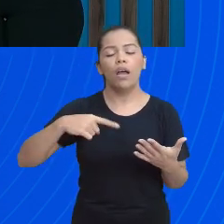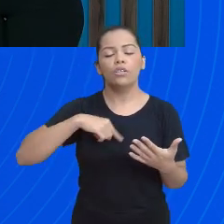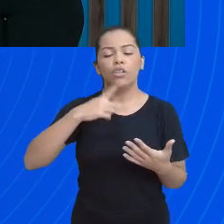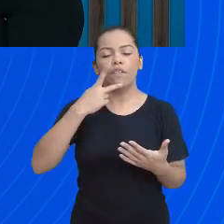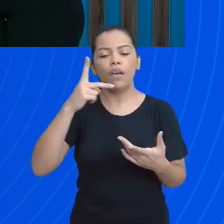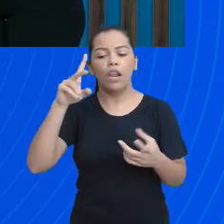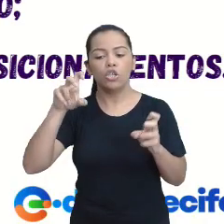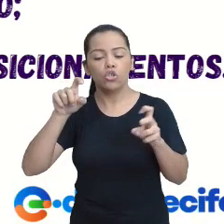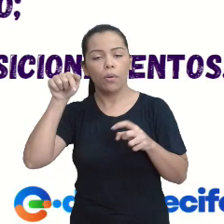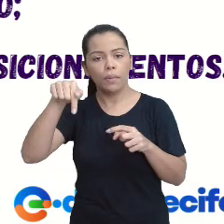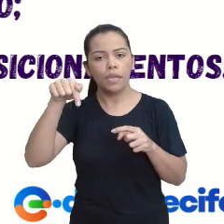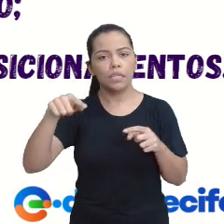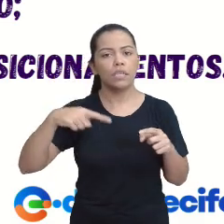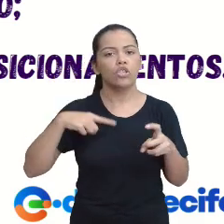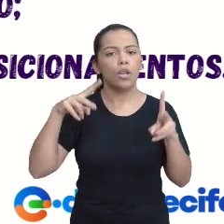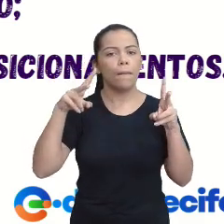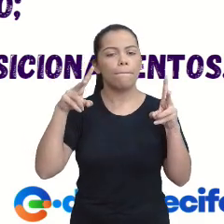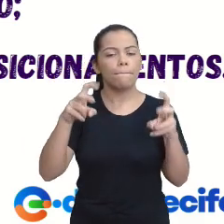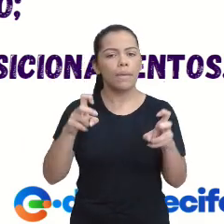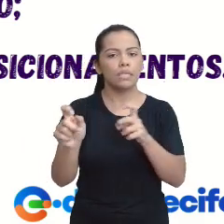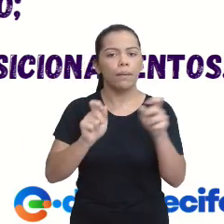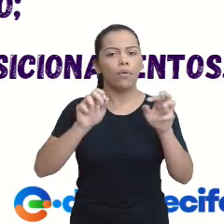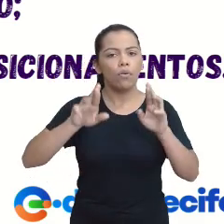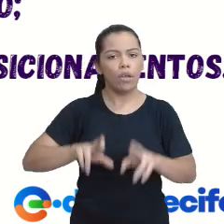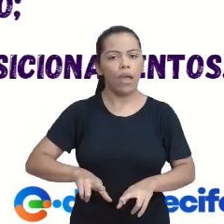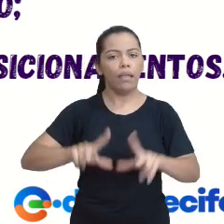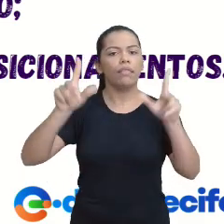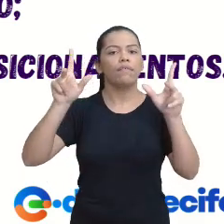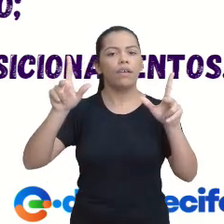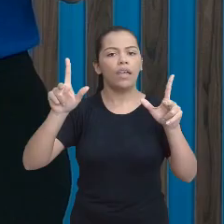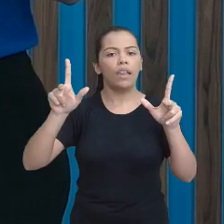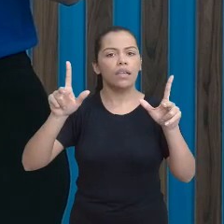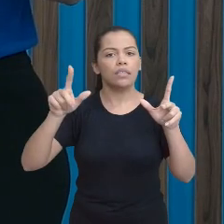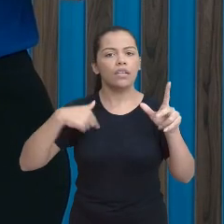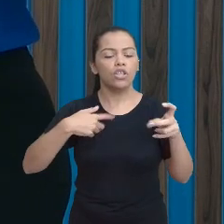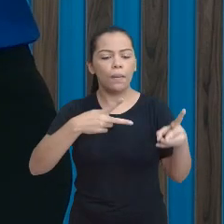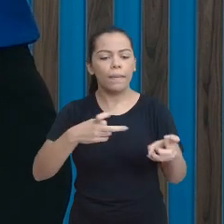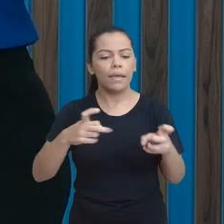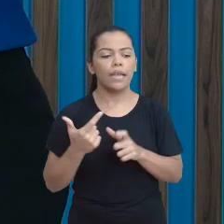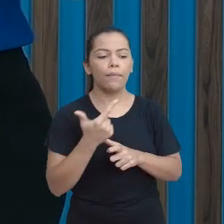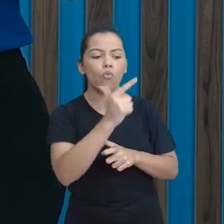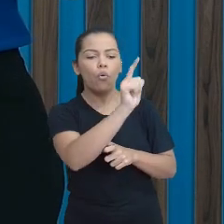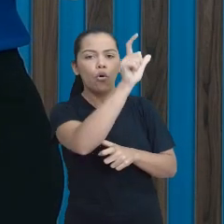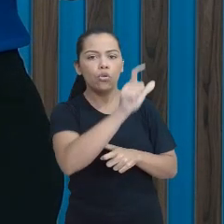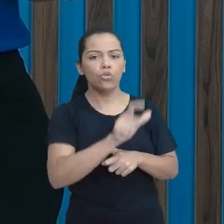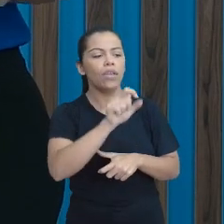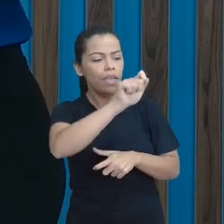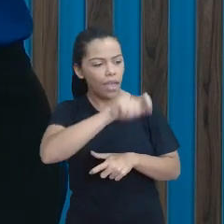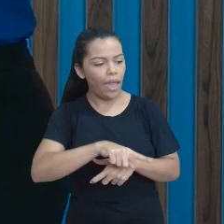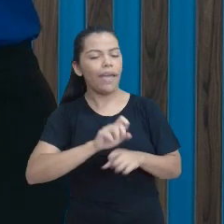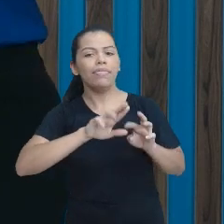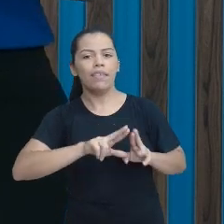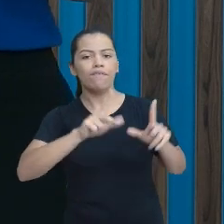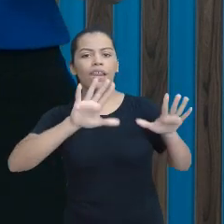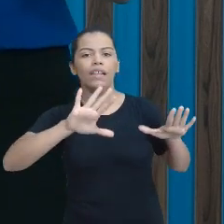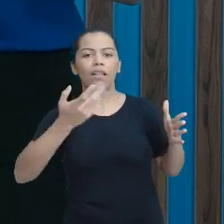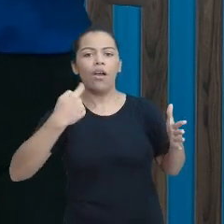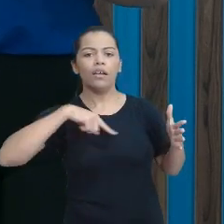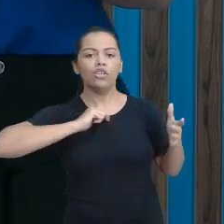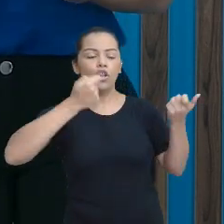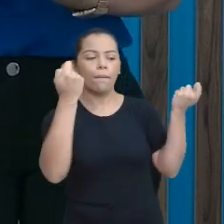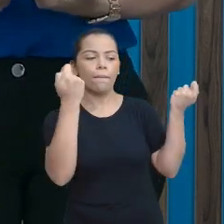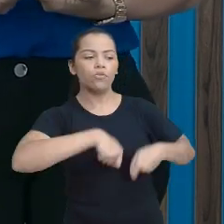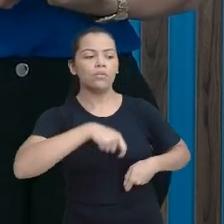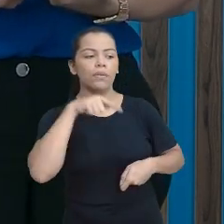né? Então, a gente contempla a diferença do outro no nosso fazer, enquanto profissional, e a gente possibilita que a pessoa que está